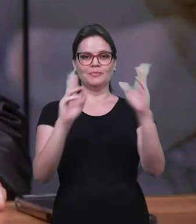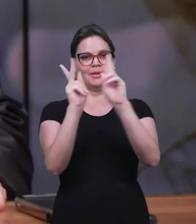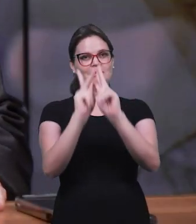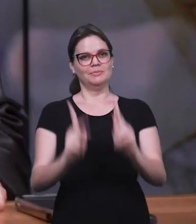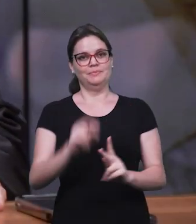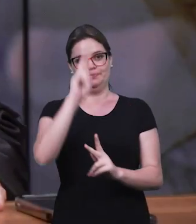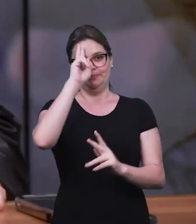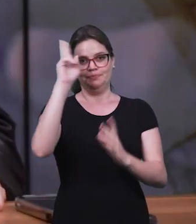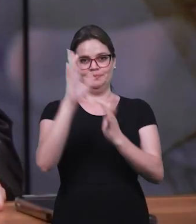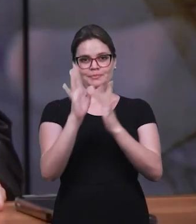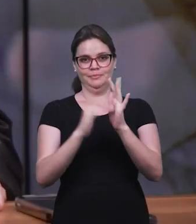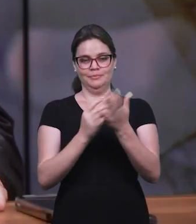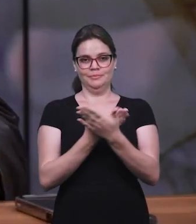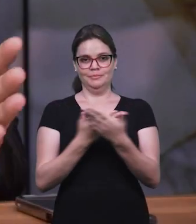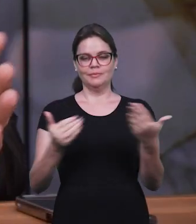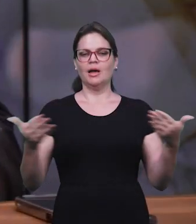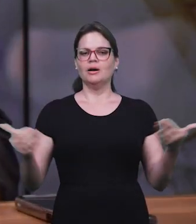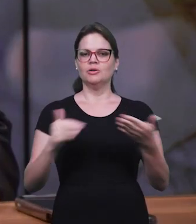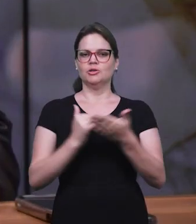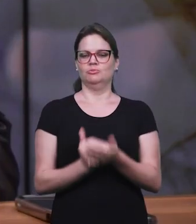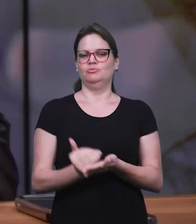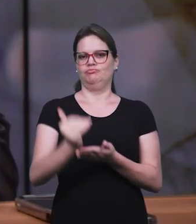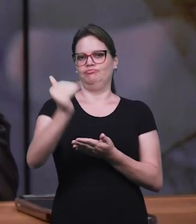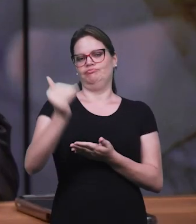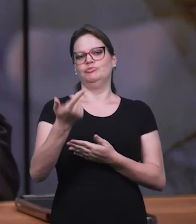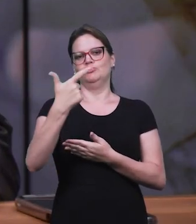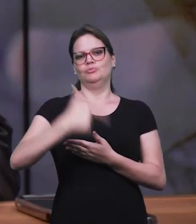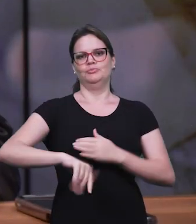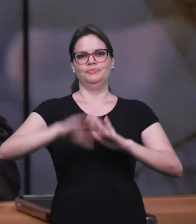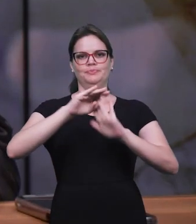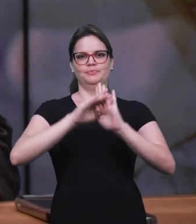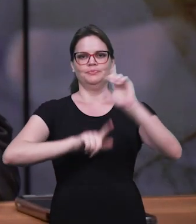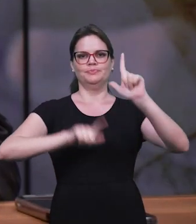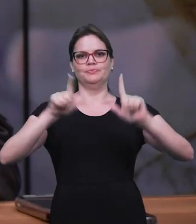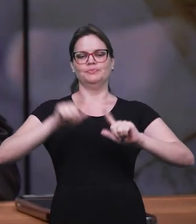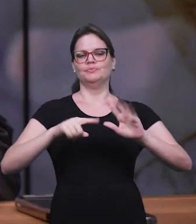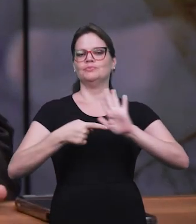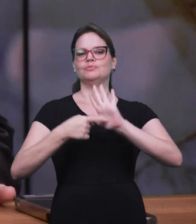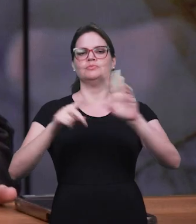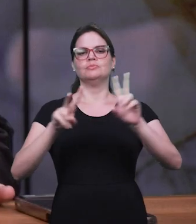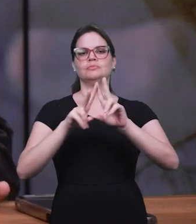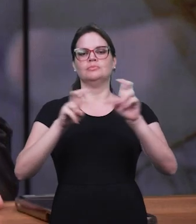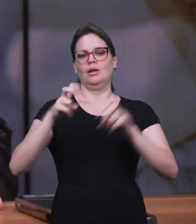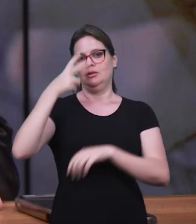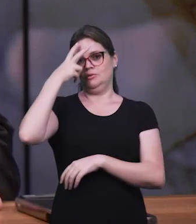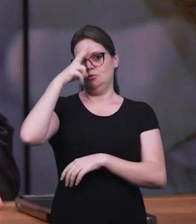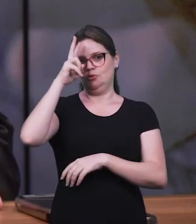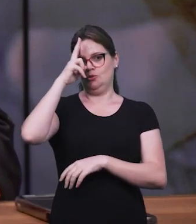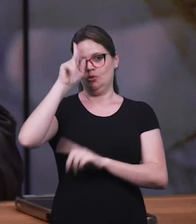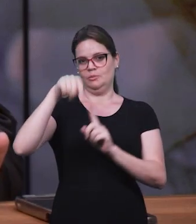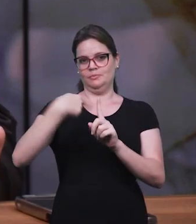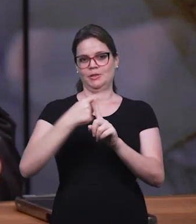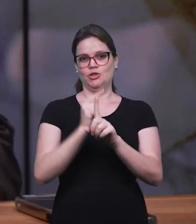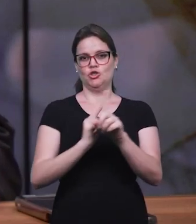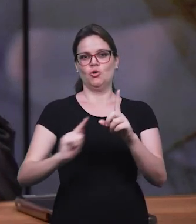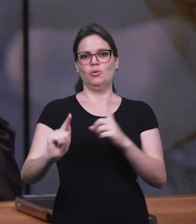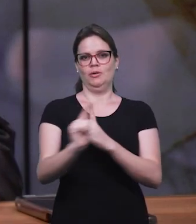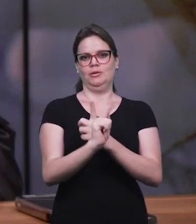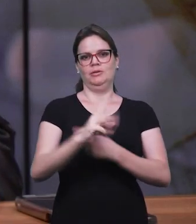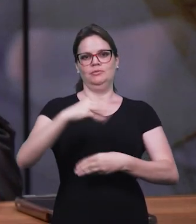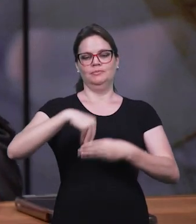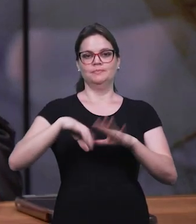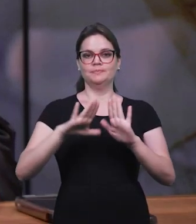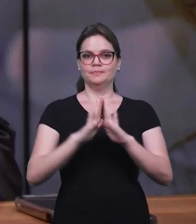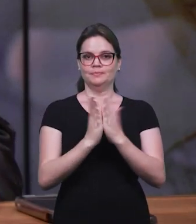A paz do Senhor a todos. Estamos dando início a mais um programa História e